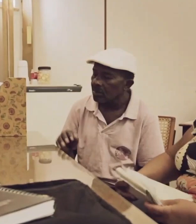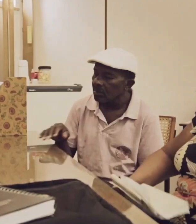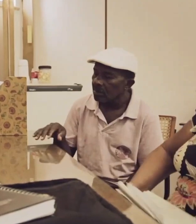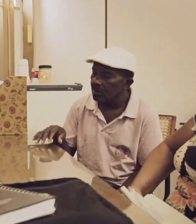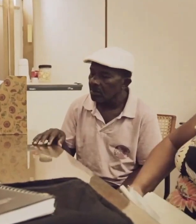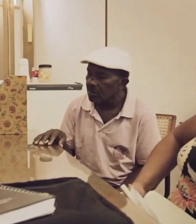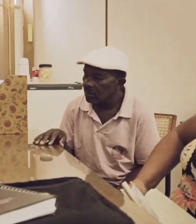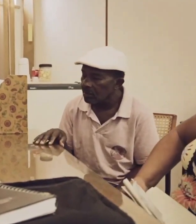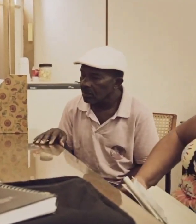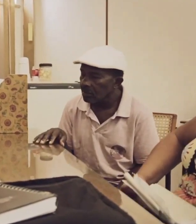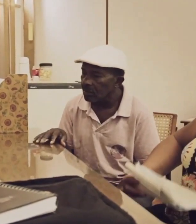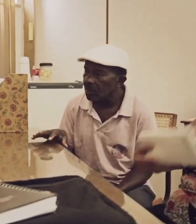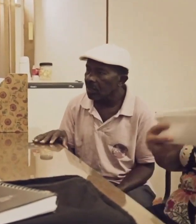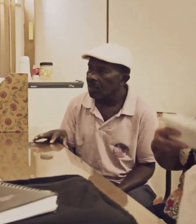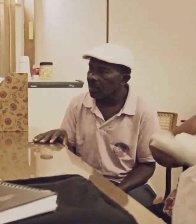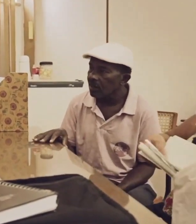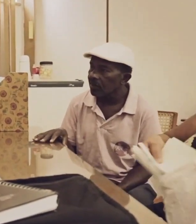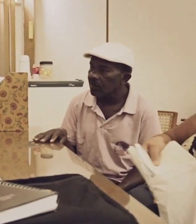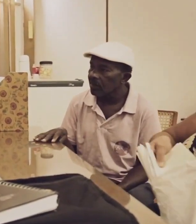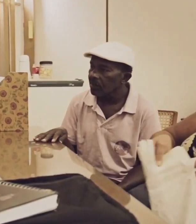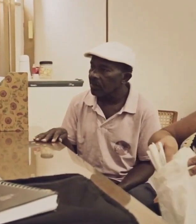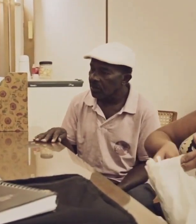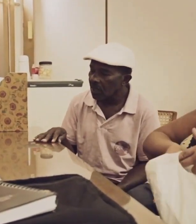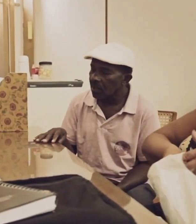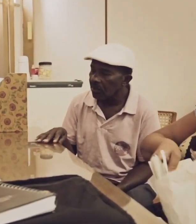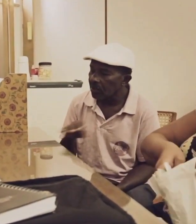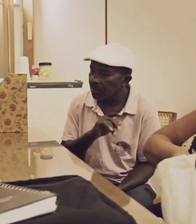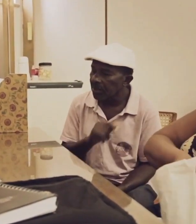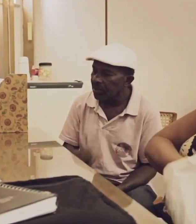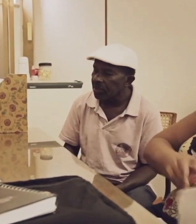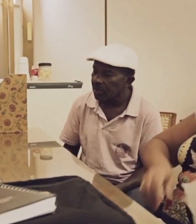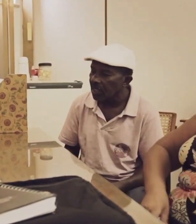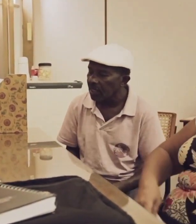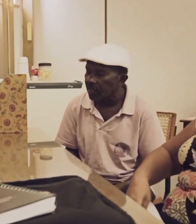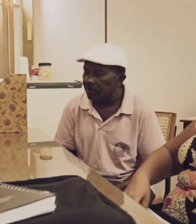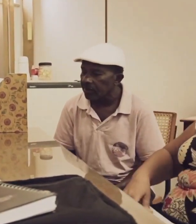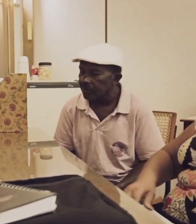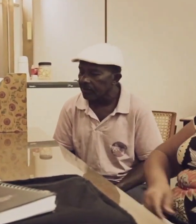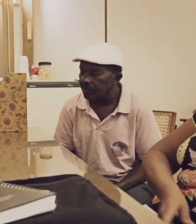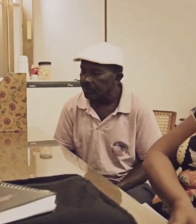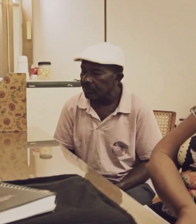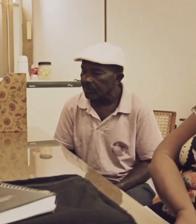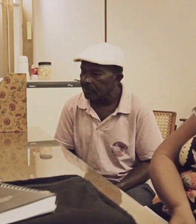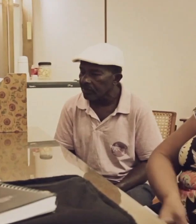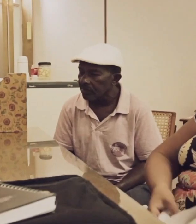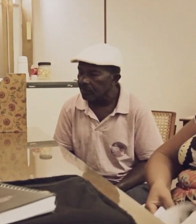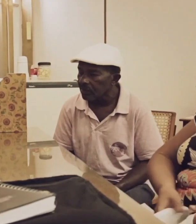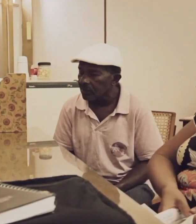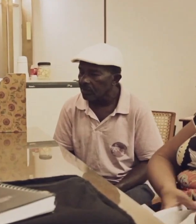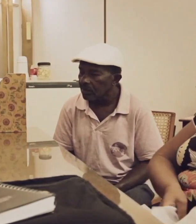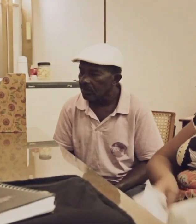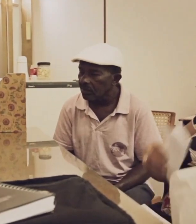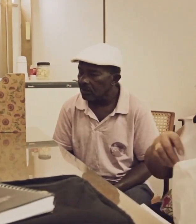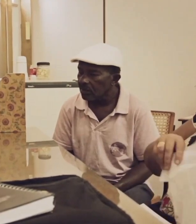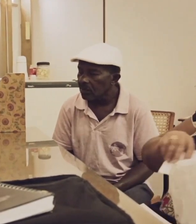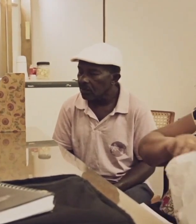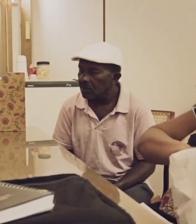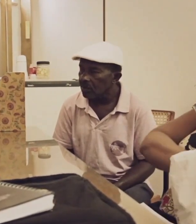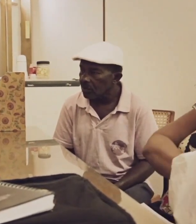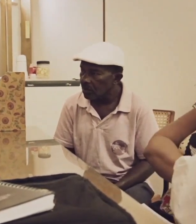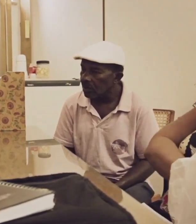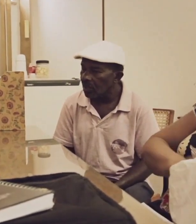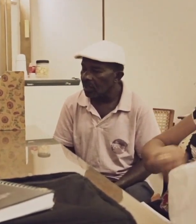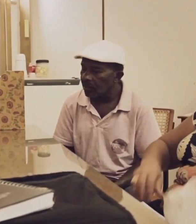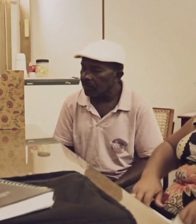vamos repetir a xanana. Não compra a xanana agora, para não ficar velho. O senhor vai fazer um Serlulim para melhorar essas dores